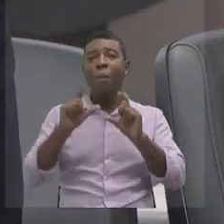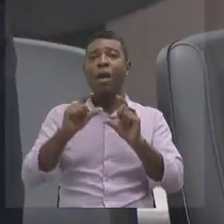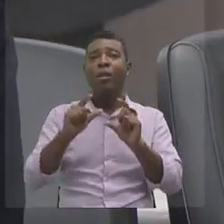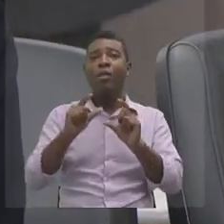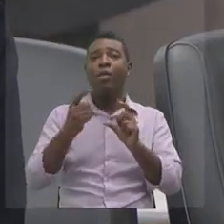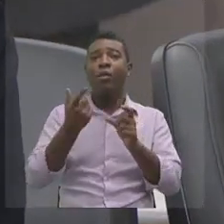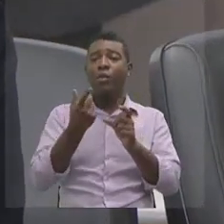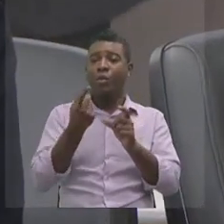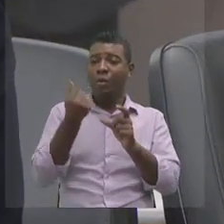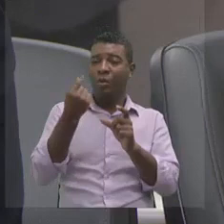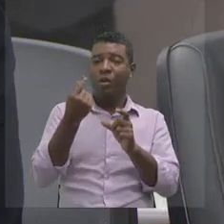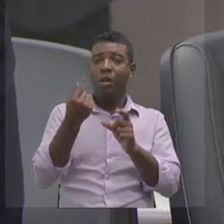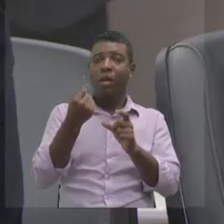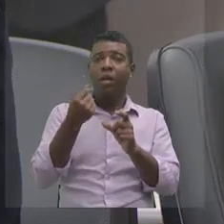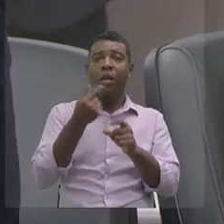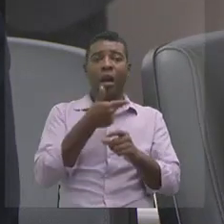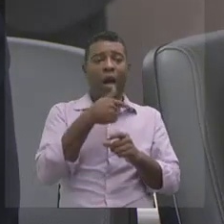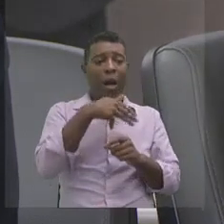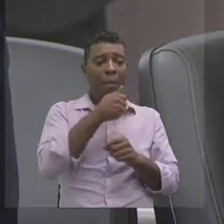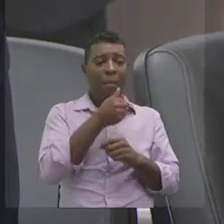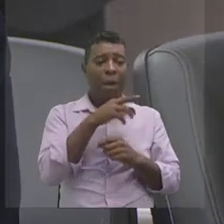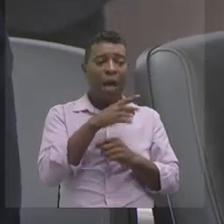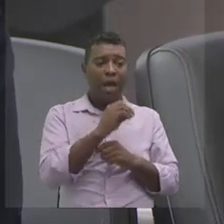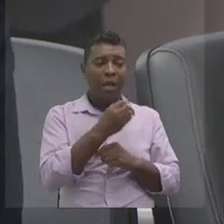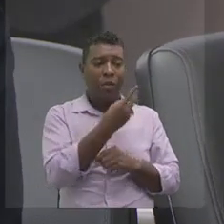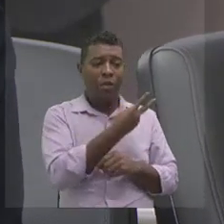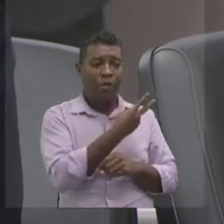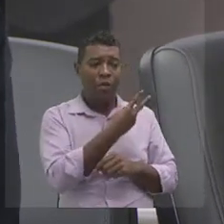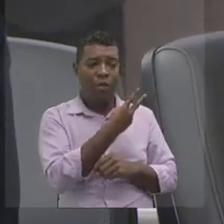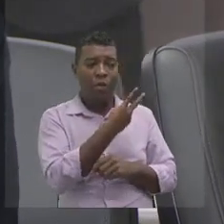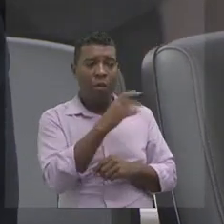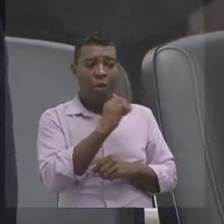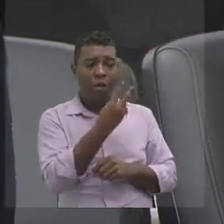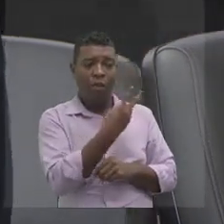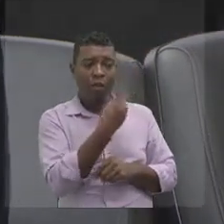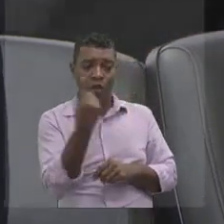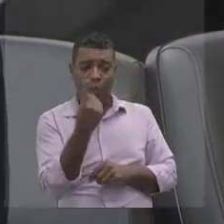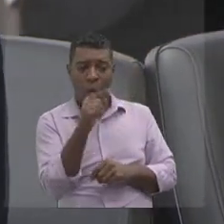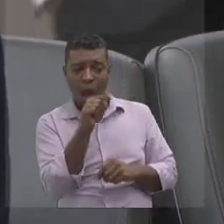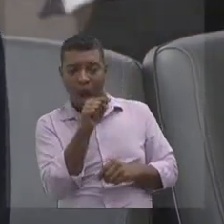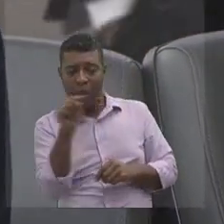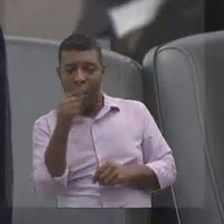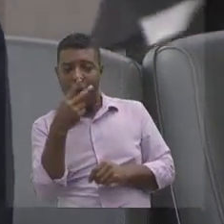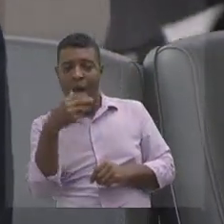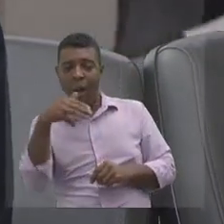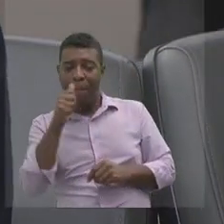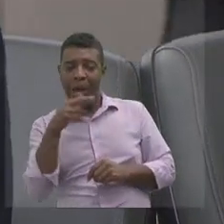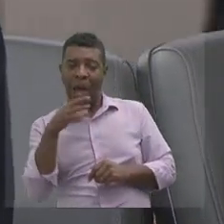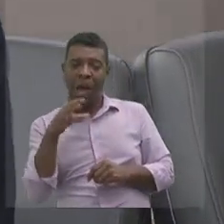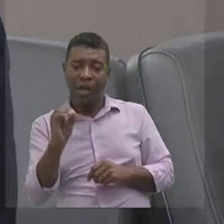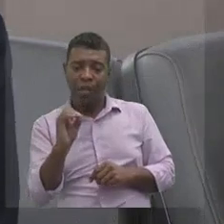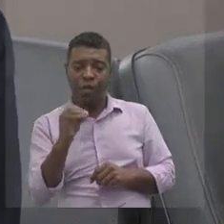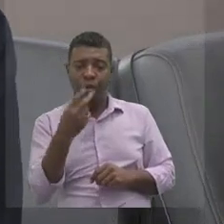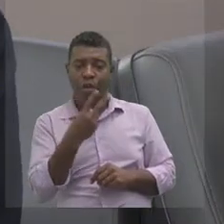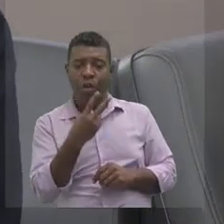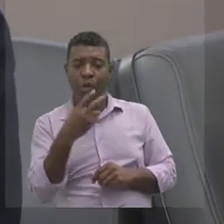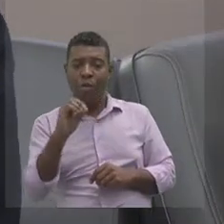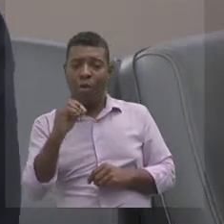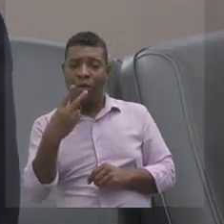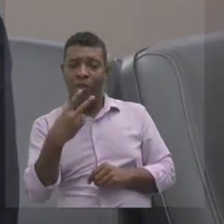de março de 21 março de 23 né não foi feito a atualização do preço da passagem Então o que foi feita agora é